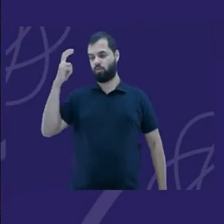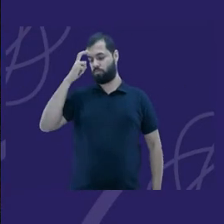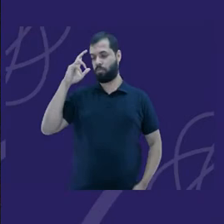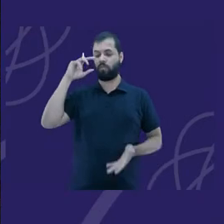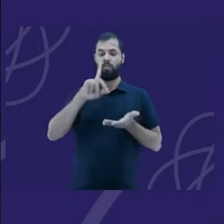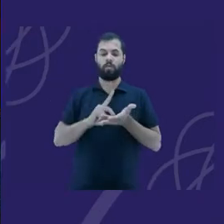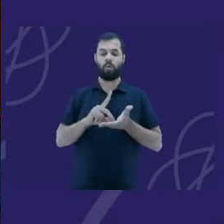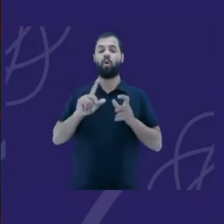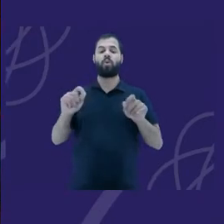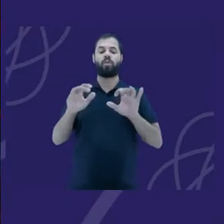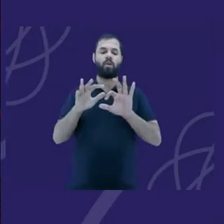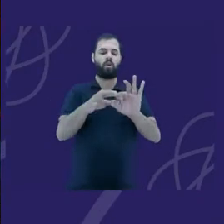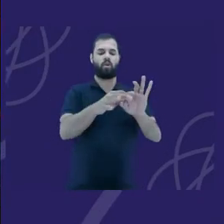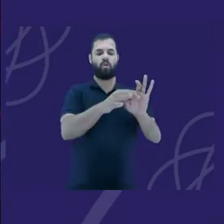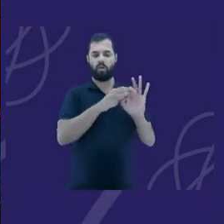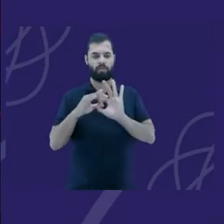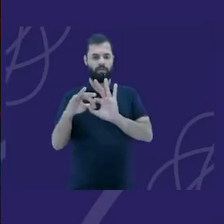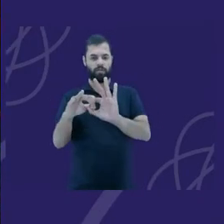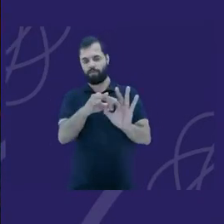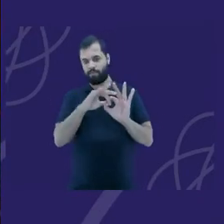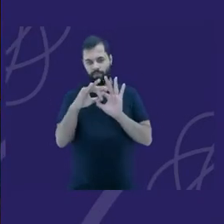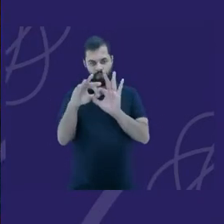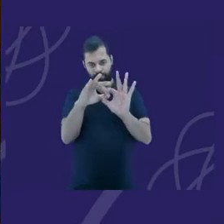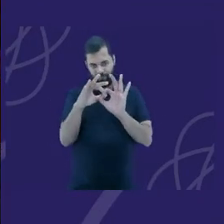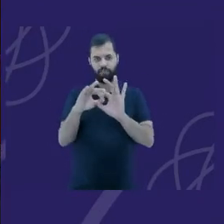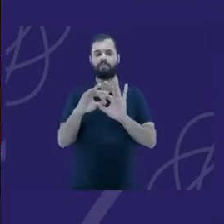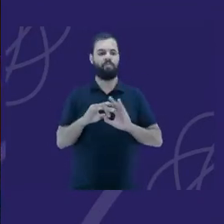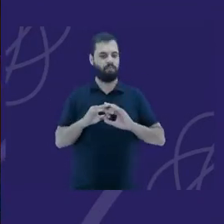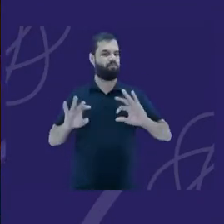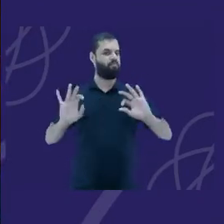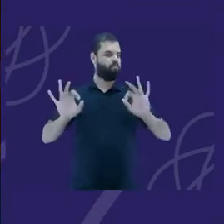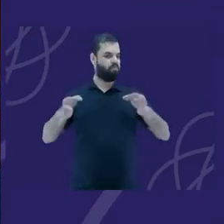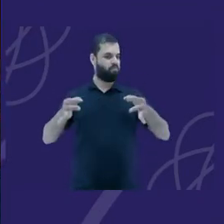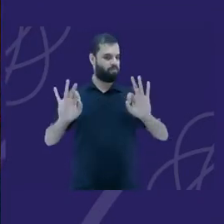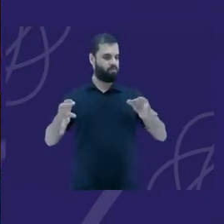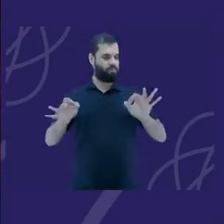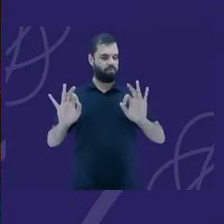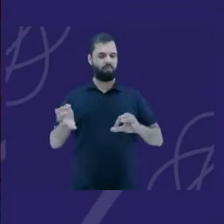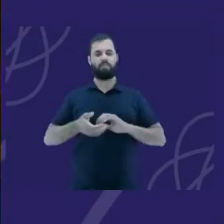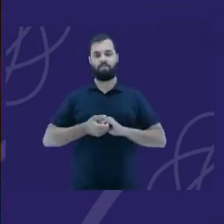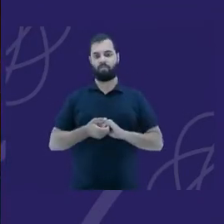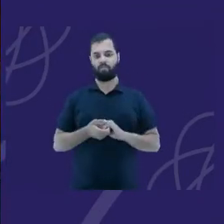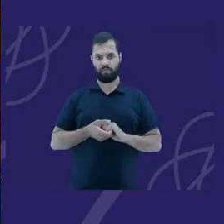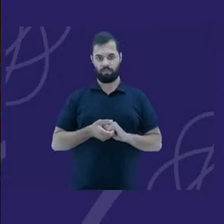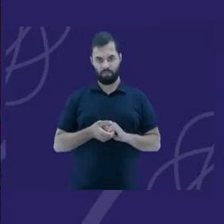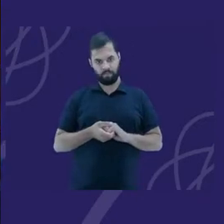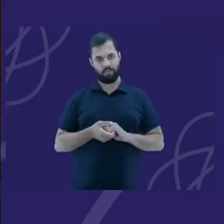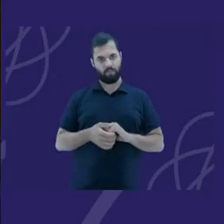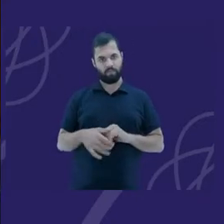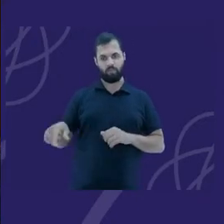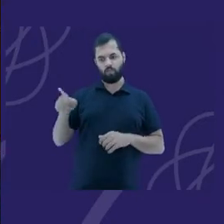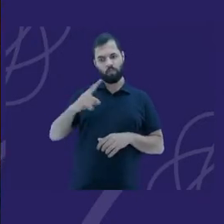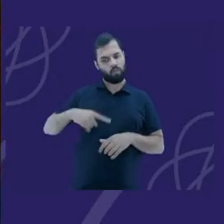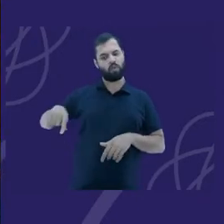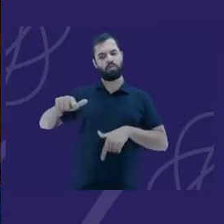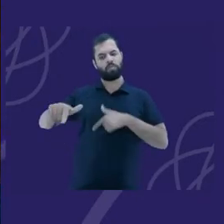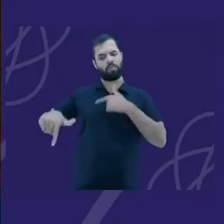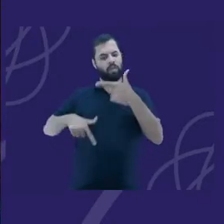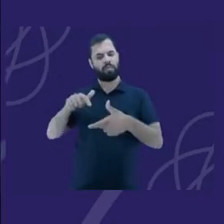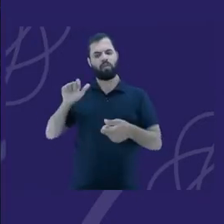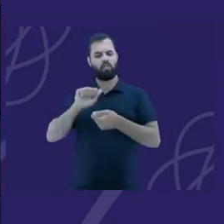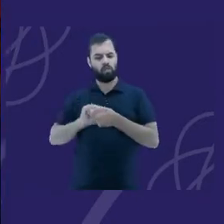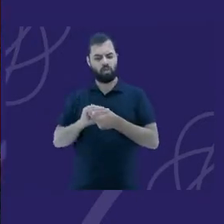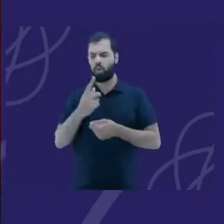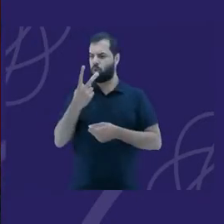a união da, né, de todas as questões, de todas as partes, né, de todas as etnias, né? Então, cultura,